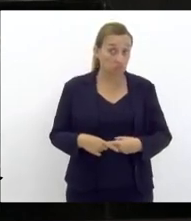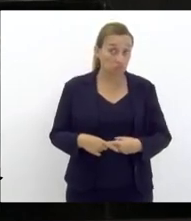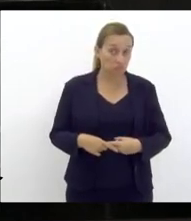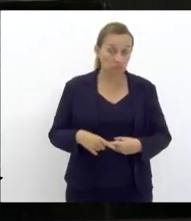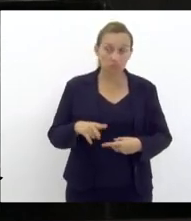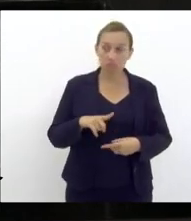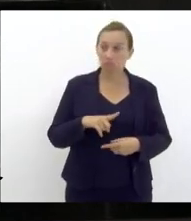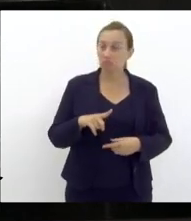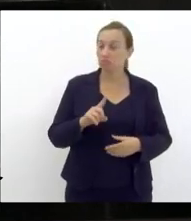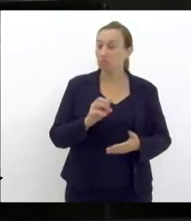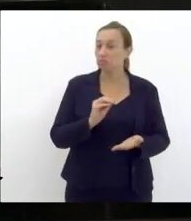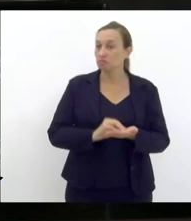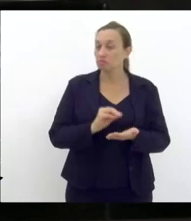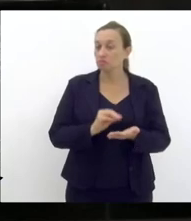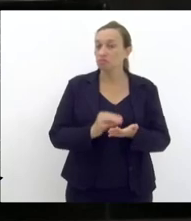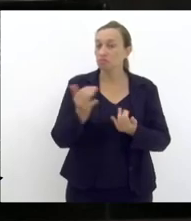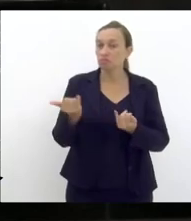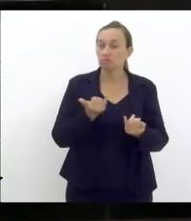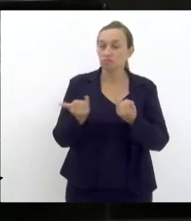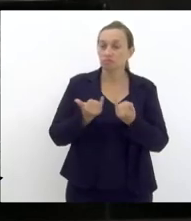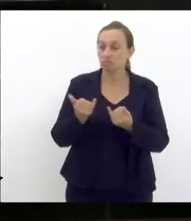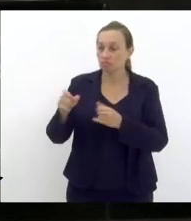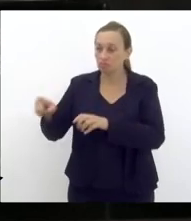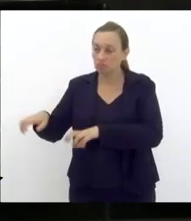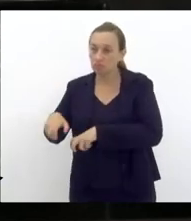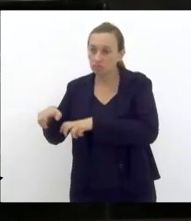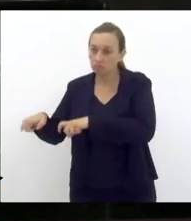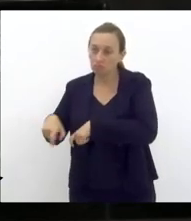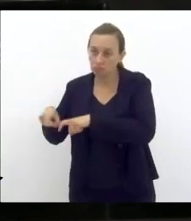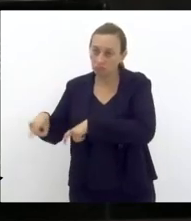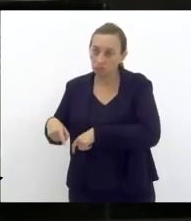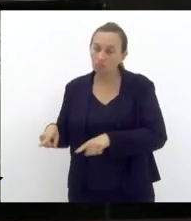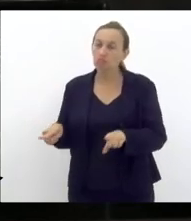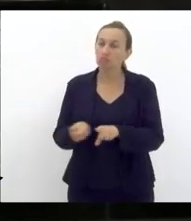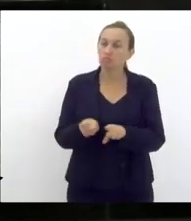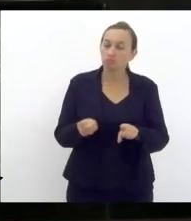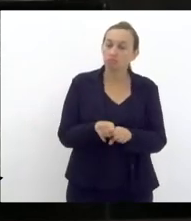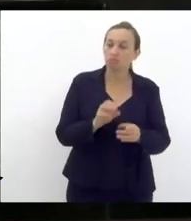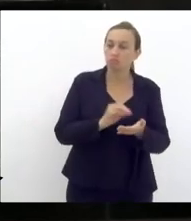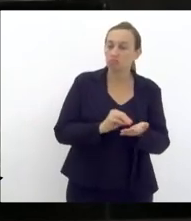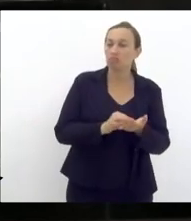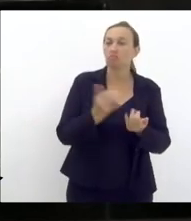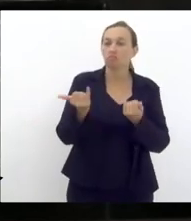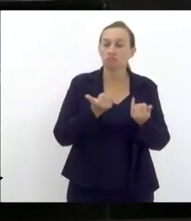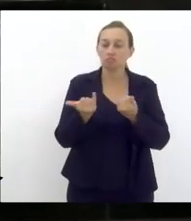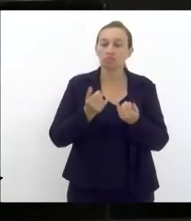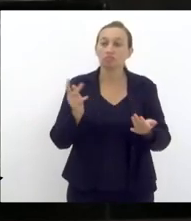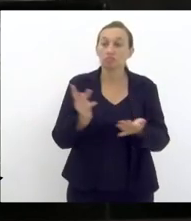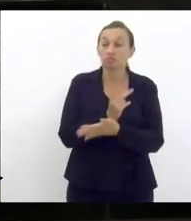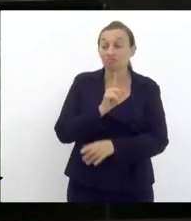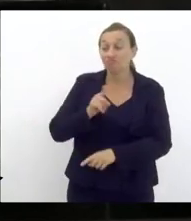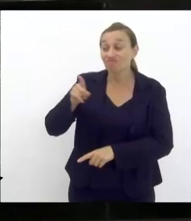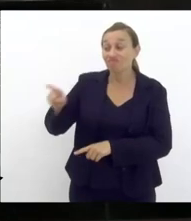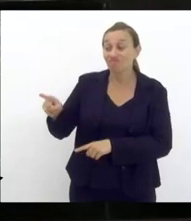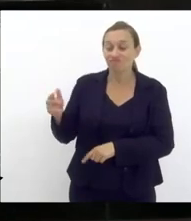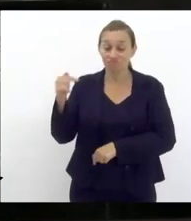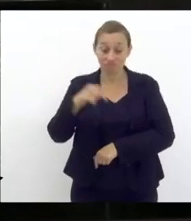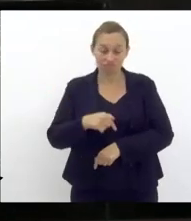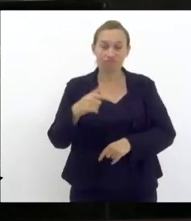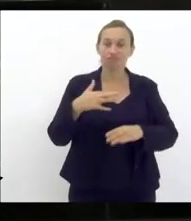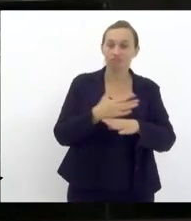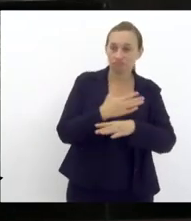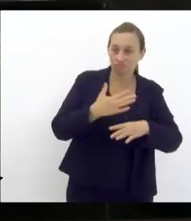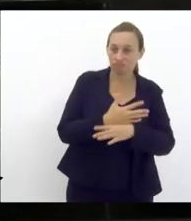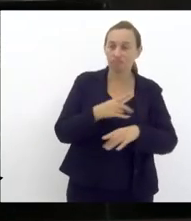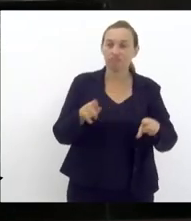desinformação no campo mas também muita desinformação daquilo que acontece lá aqui na cidade